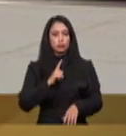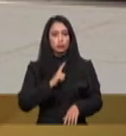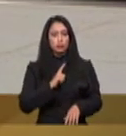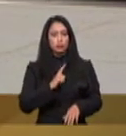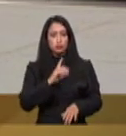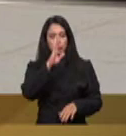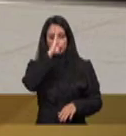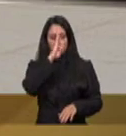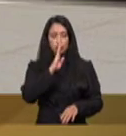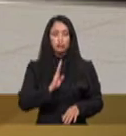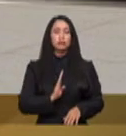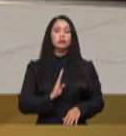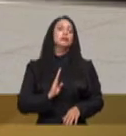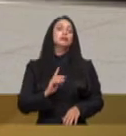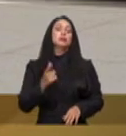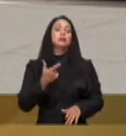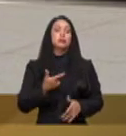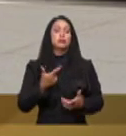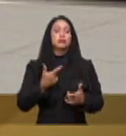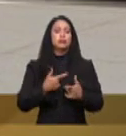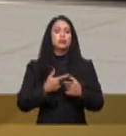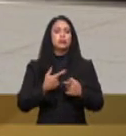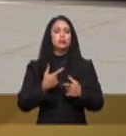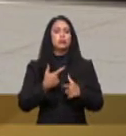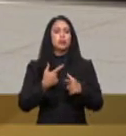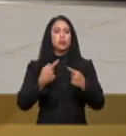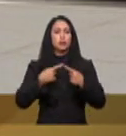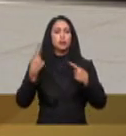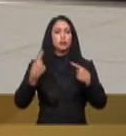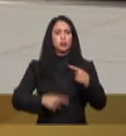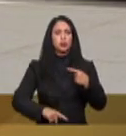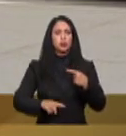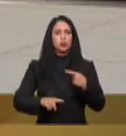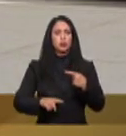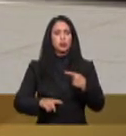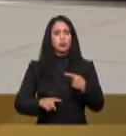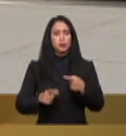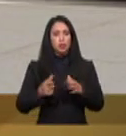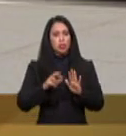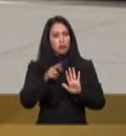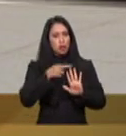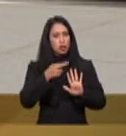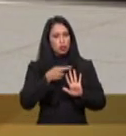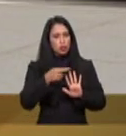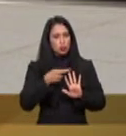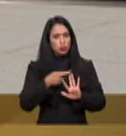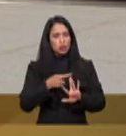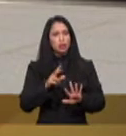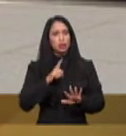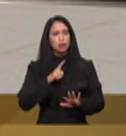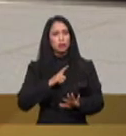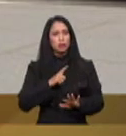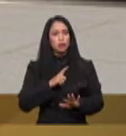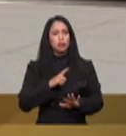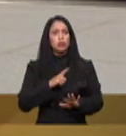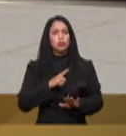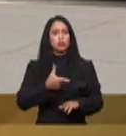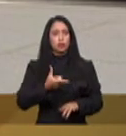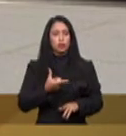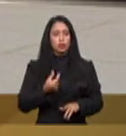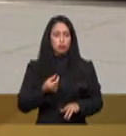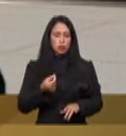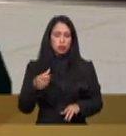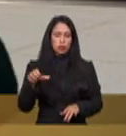gratuito e coibir condutas ilícitas em campanha eleitoral, o TSE editou a resolução 23.610, de 18 de dezembro de